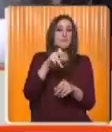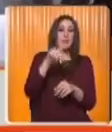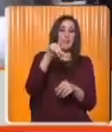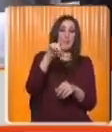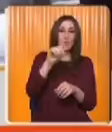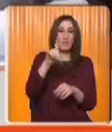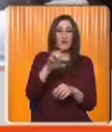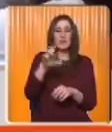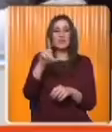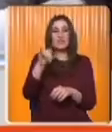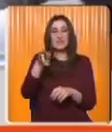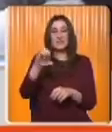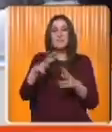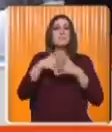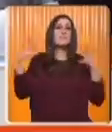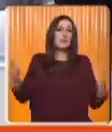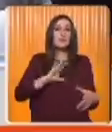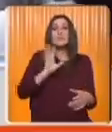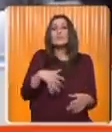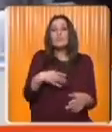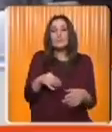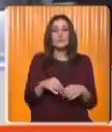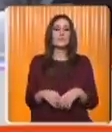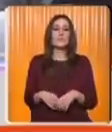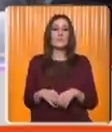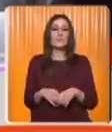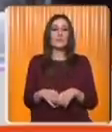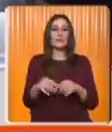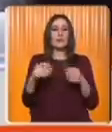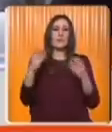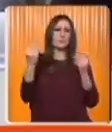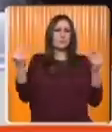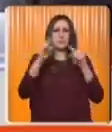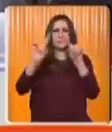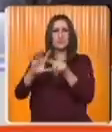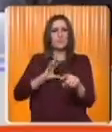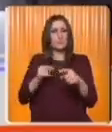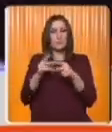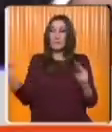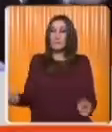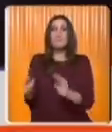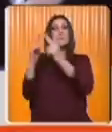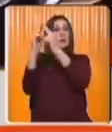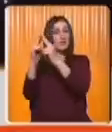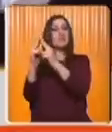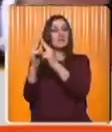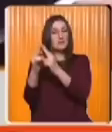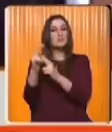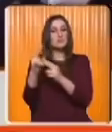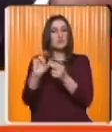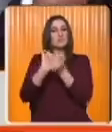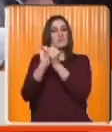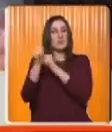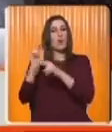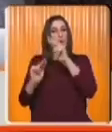falar da maior clínica de implantologia do mundo. Elas estão espalhadas por todo o mundo, nomeadamente em Paris. Ela está a ser